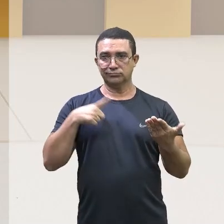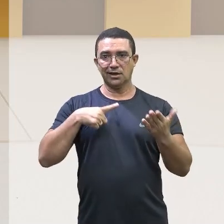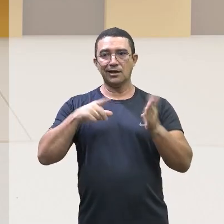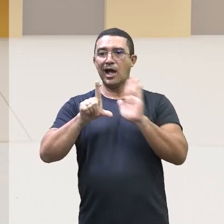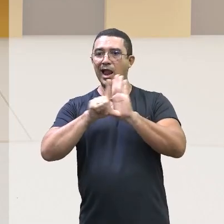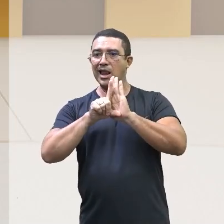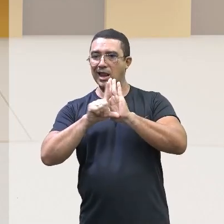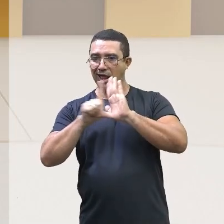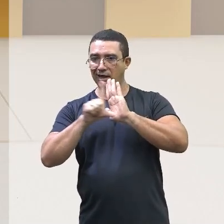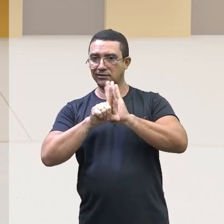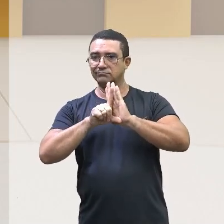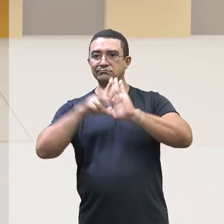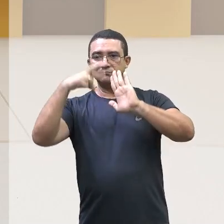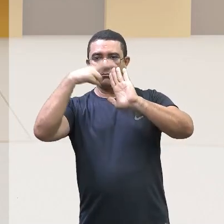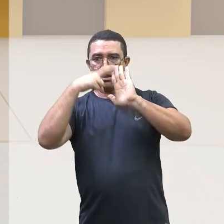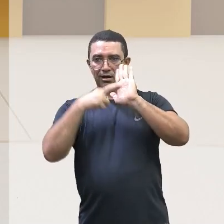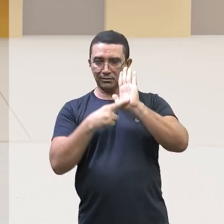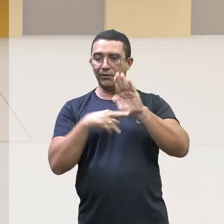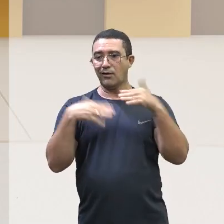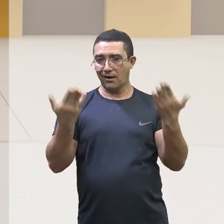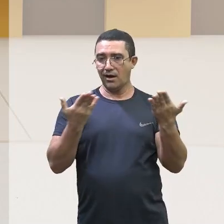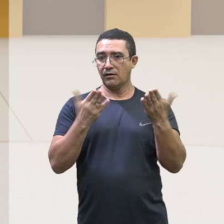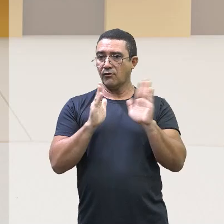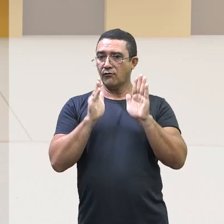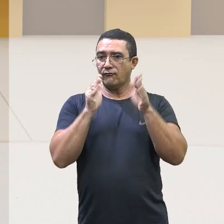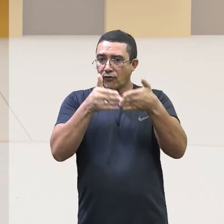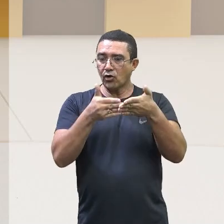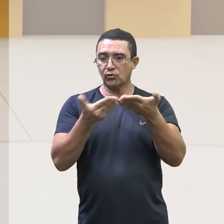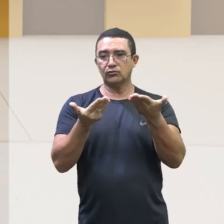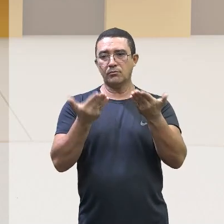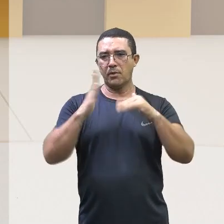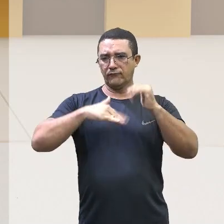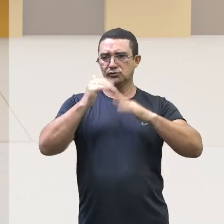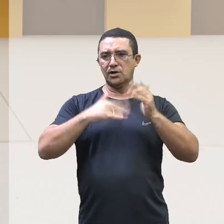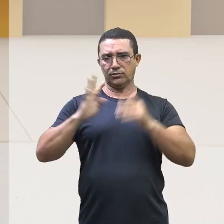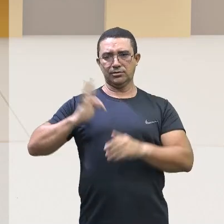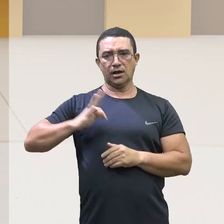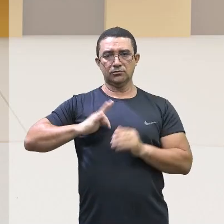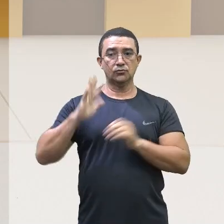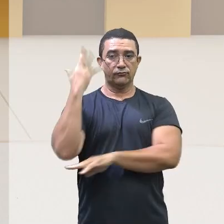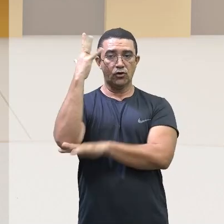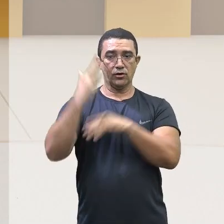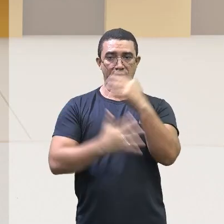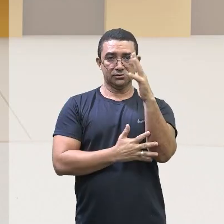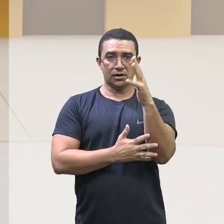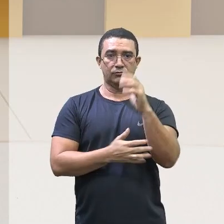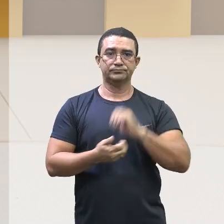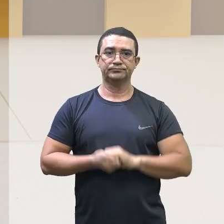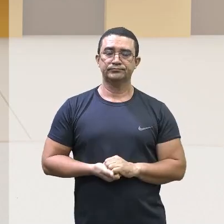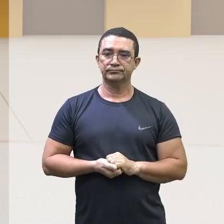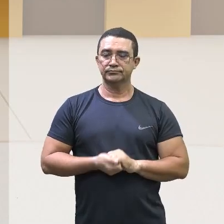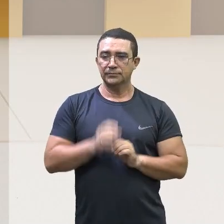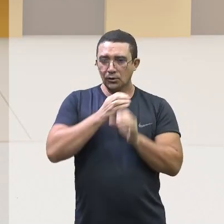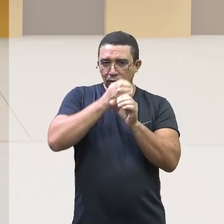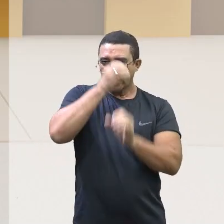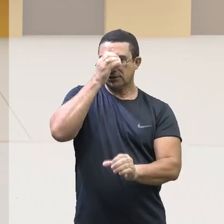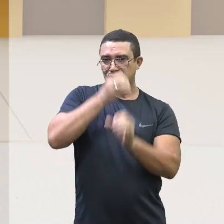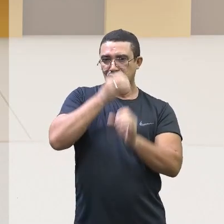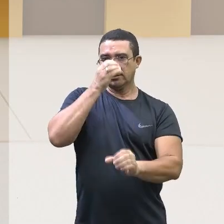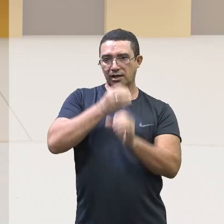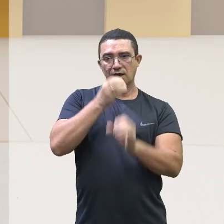professor? E com isso a profissão técnico florestal. E tem outras profissões também, olha só. Exatamente. Engenheiros